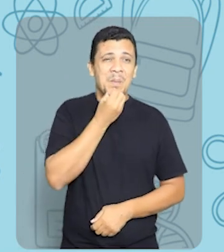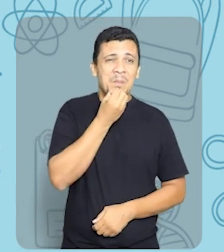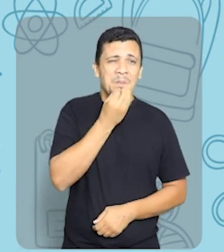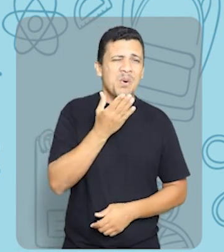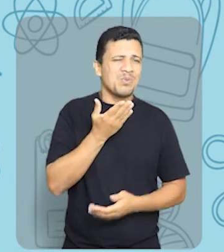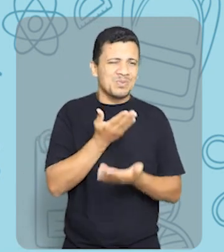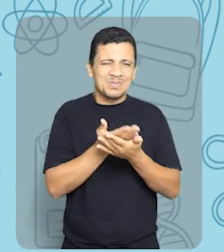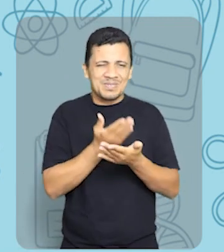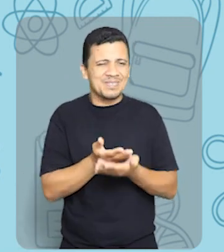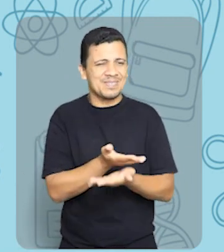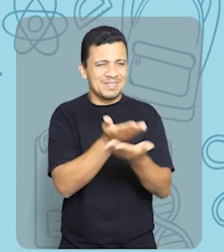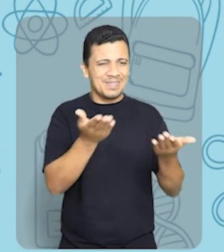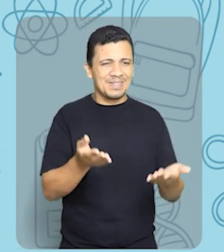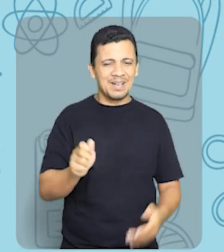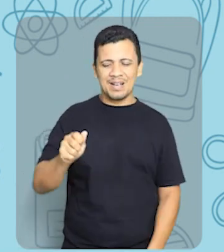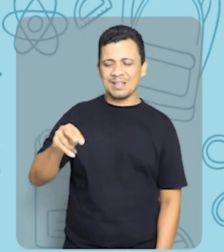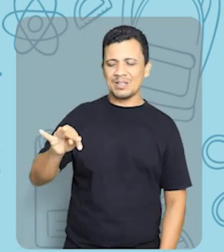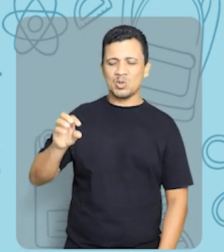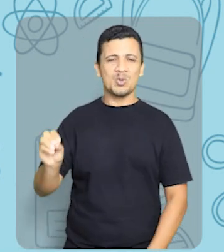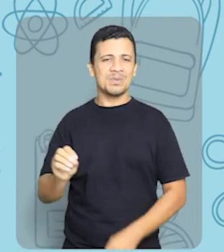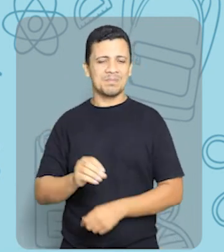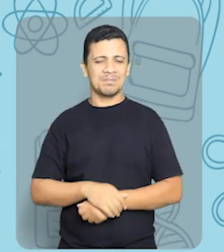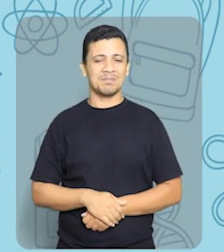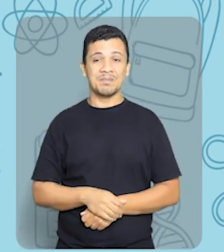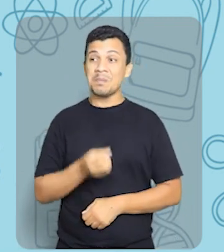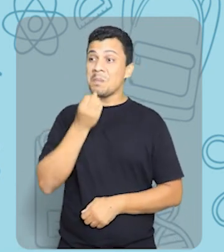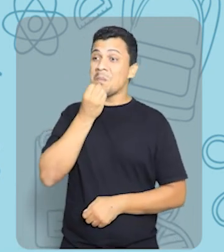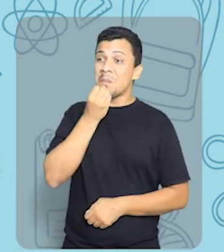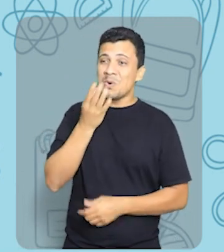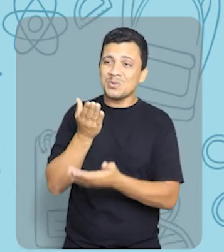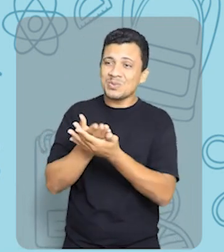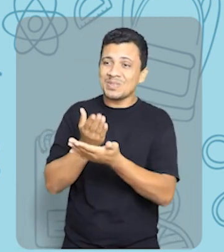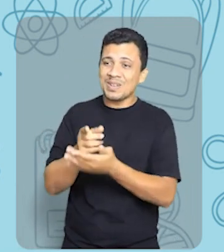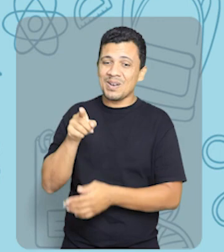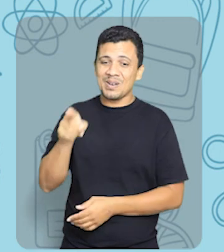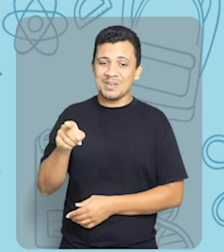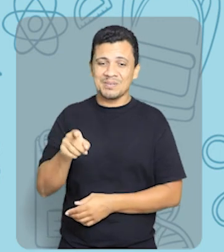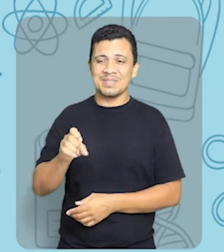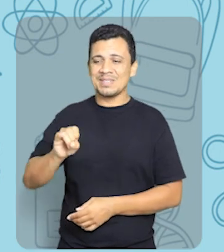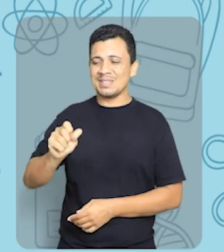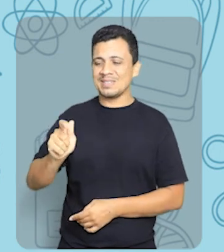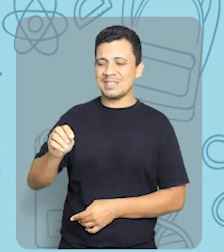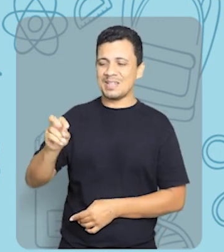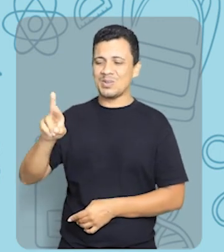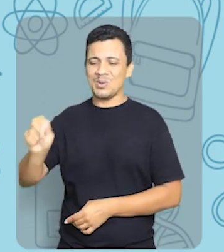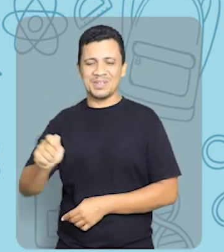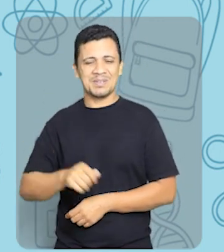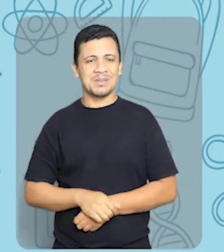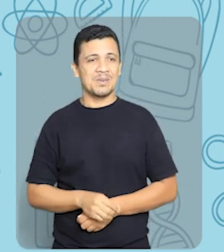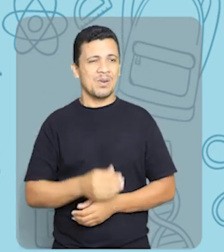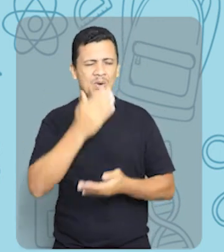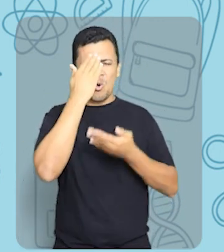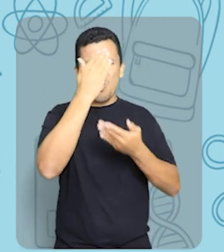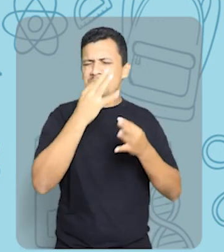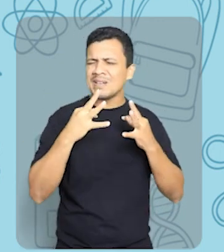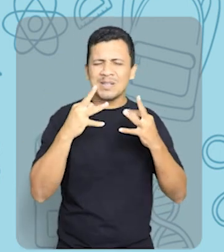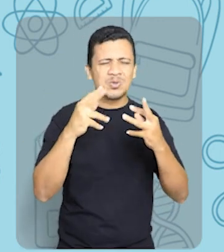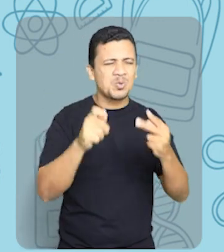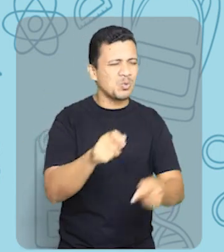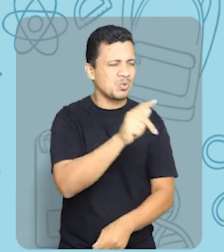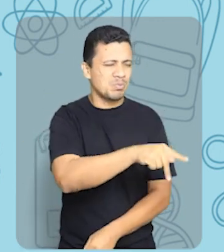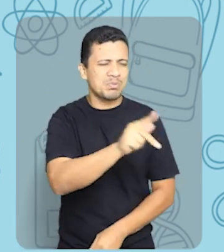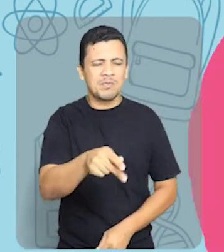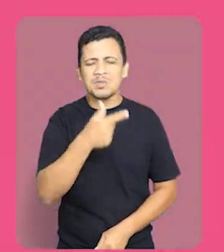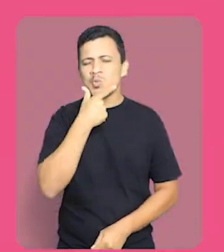estudar com você, professor Tony. É muito bom estudar com você, professora Isadora. Obrigado a todos os